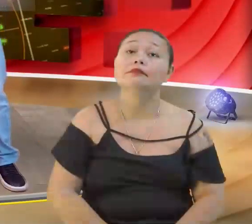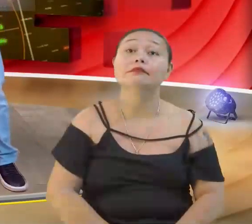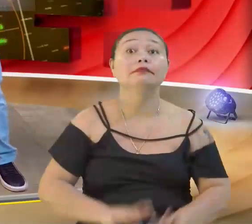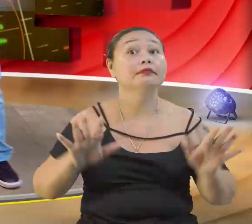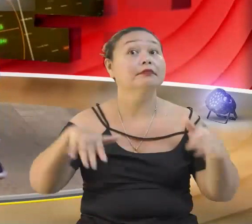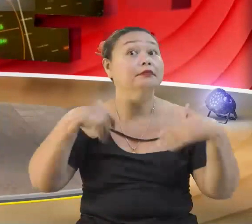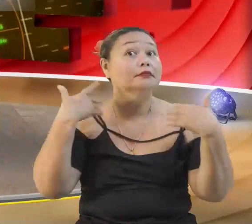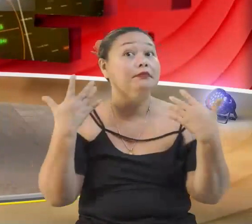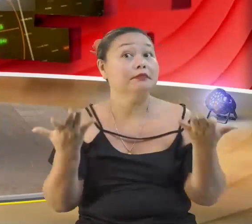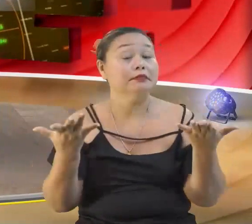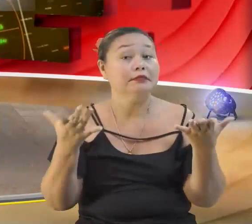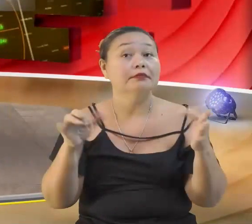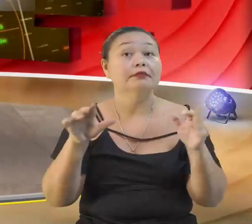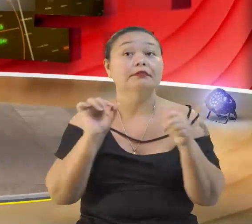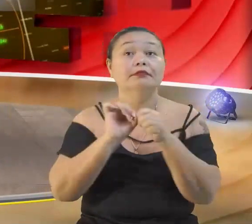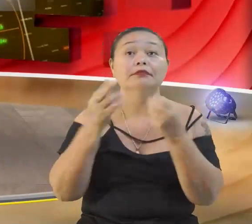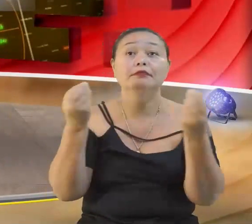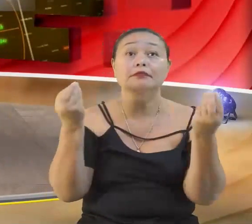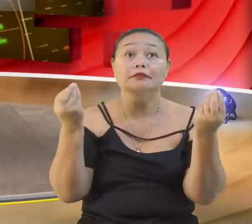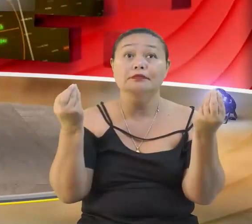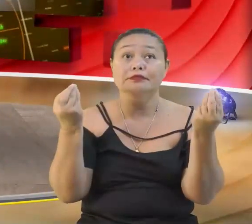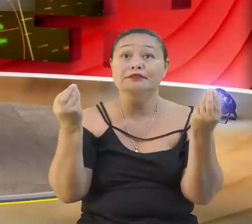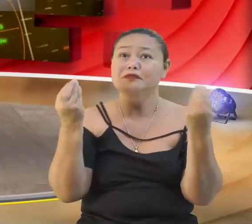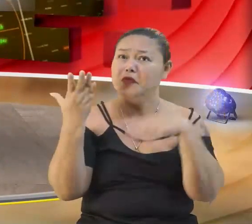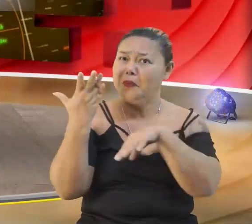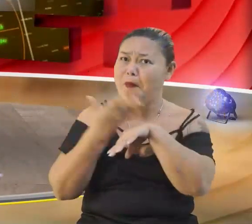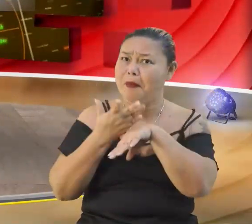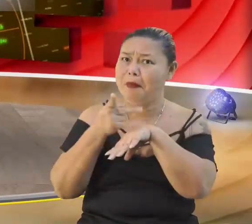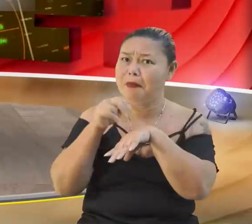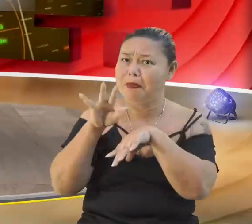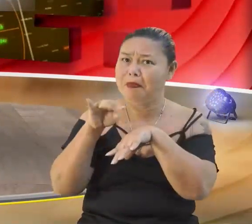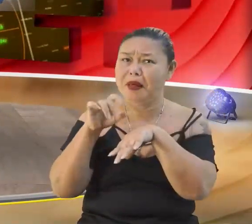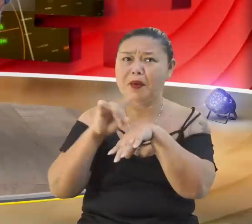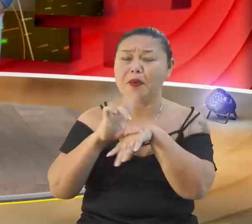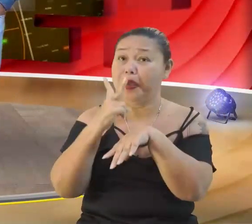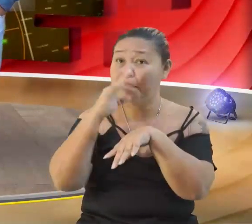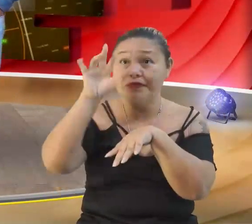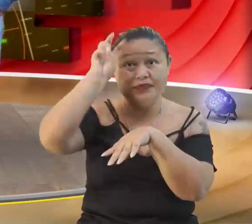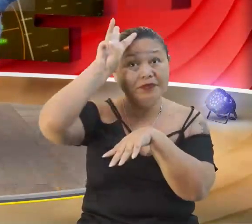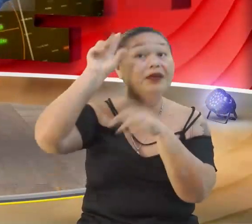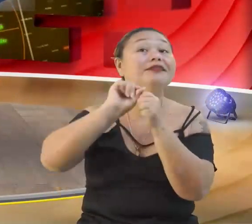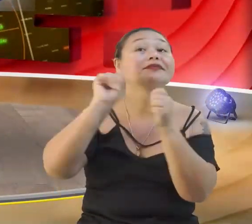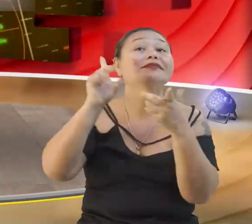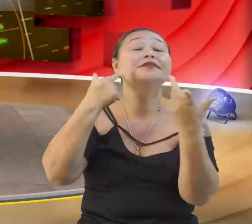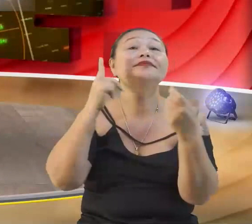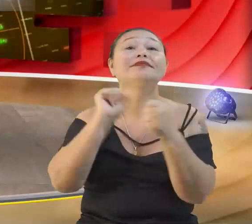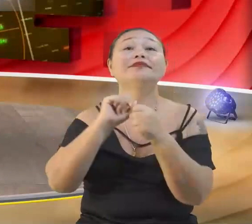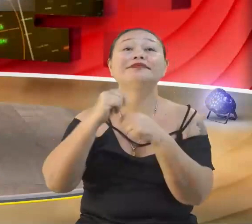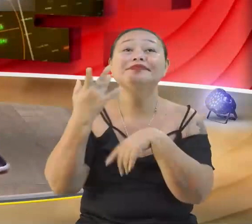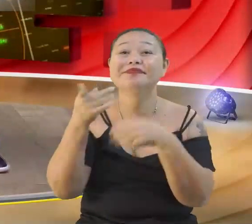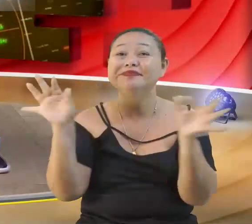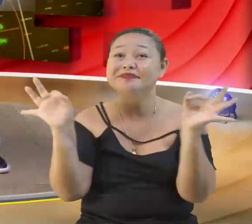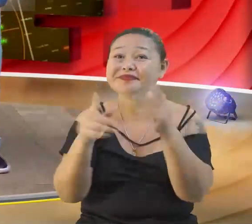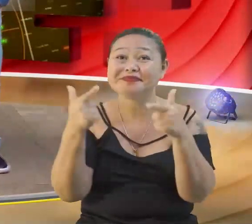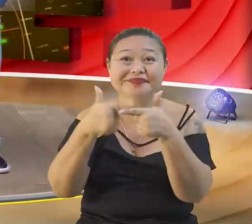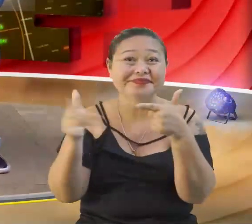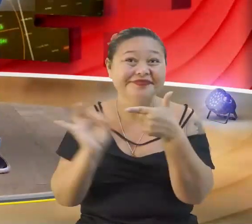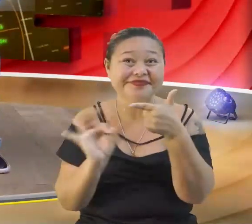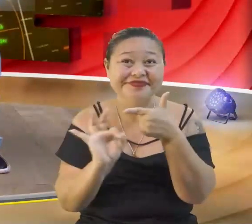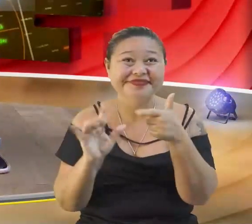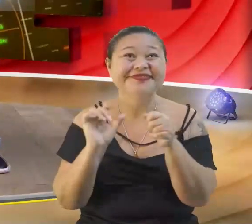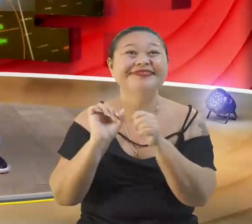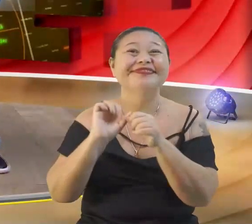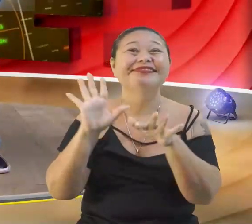E claro, né, se colocar em plástica, eu tô falando em plástica igual cebolinha, e colocar em plástica tá tudo sem problema, então a